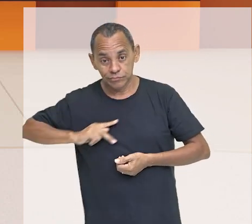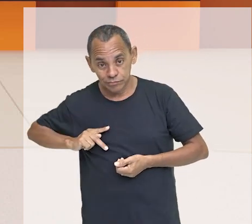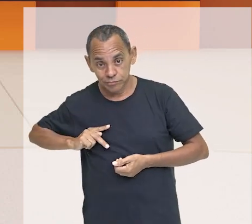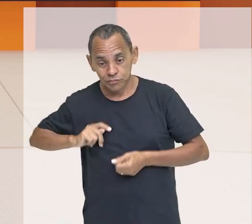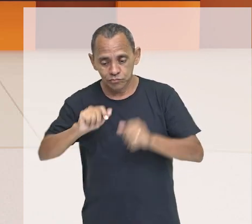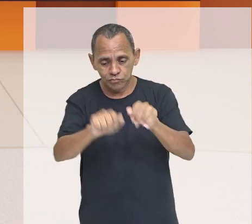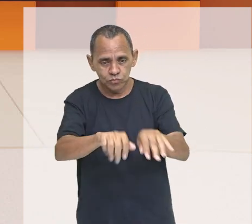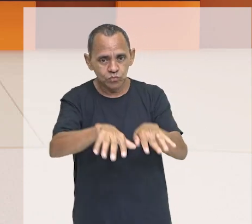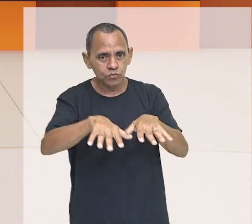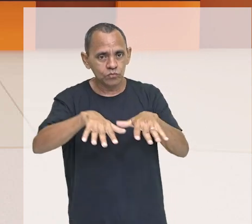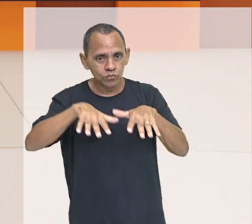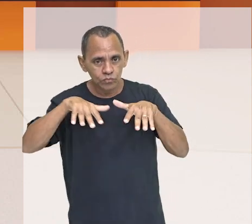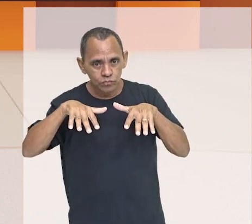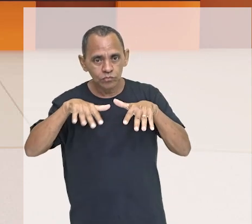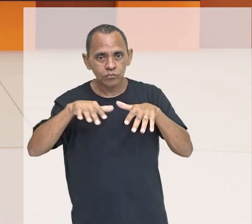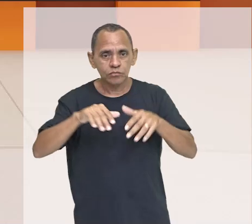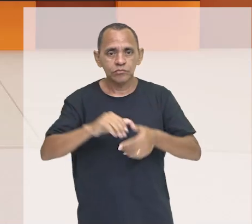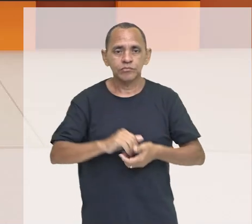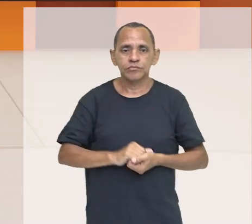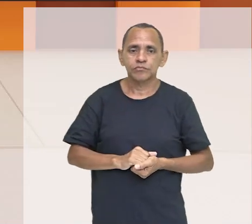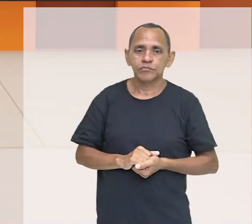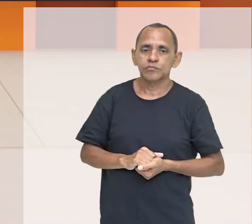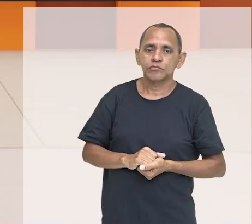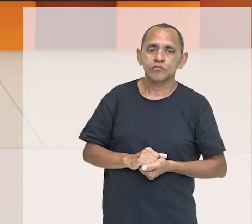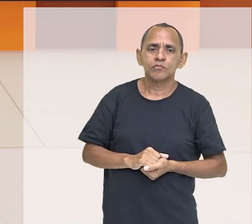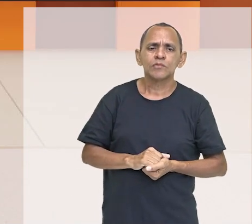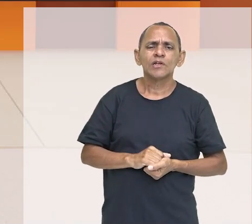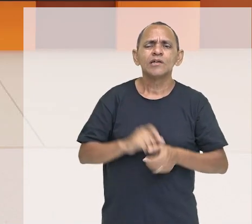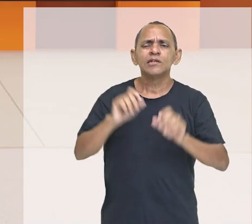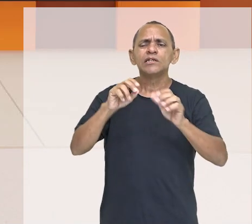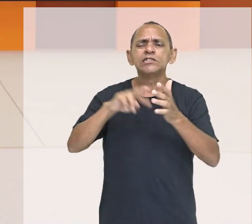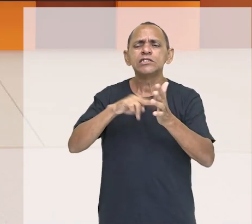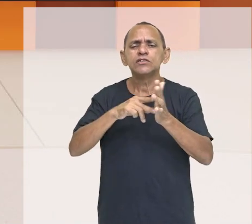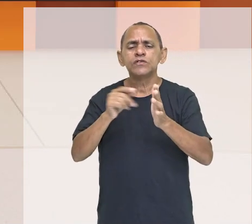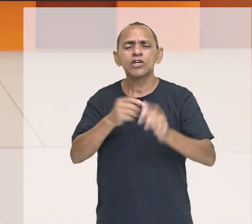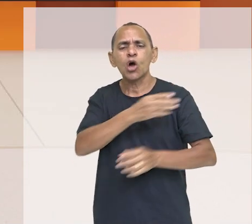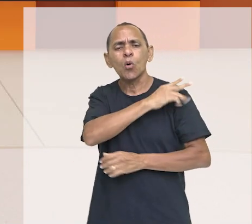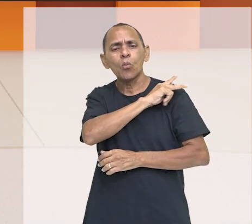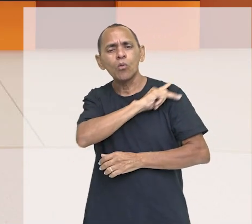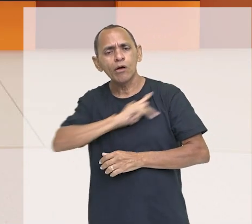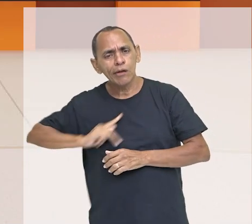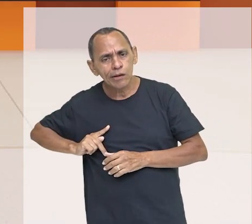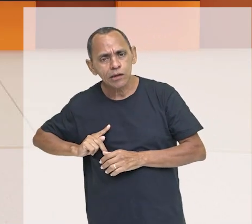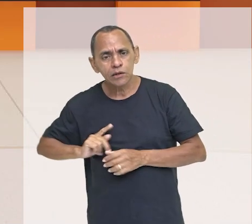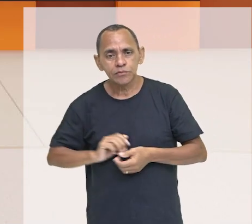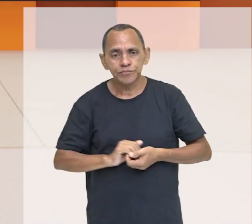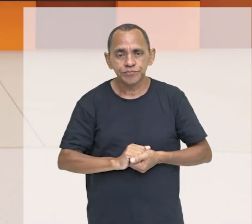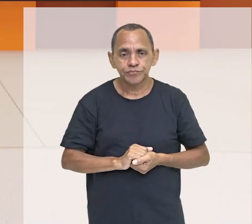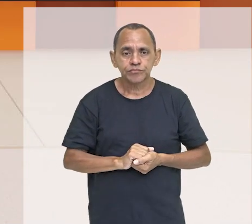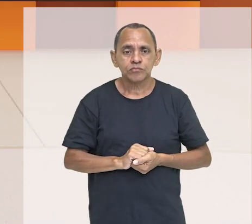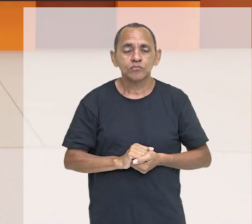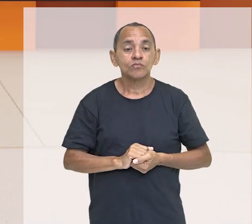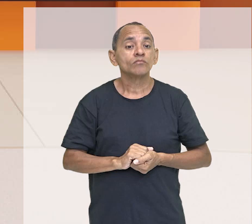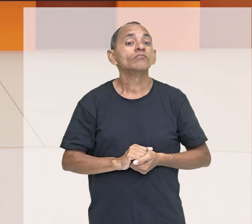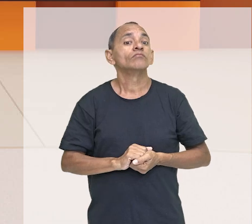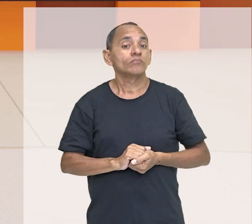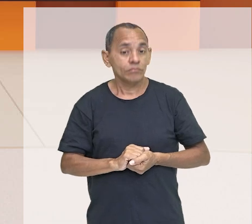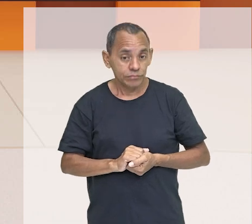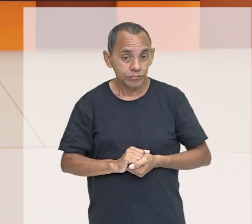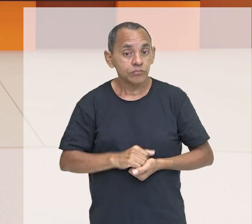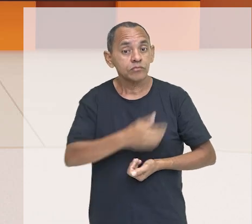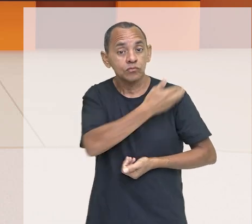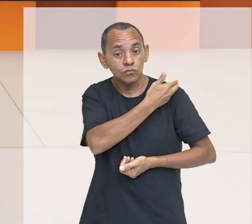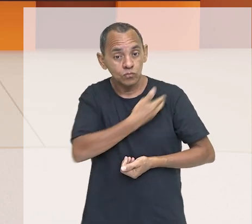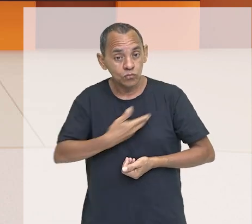o parlamentarismo. Então, o que é o presidencialismo? O presidencialismo, o governo ele é exercido por